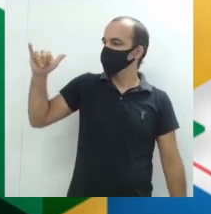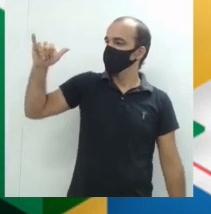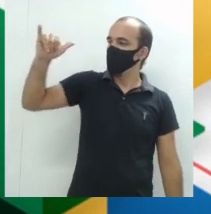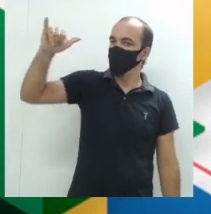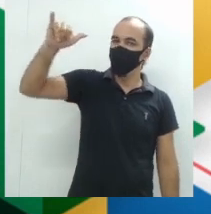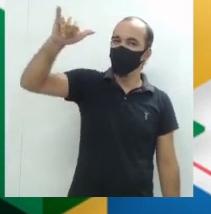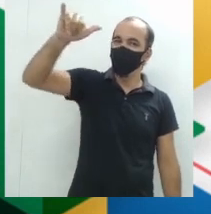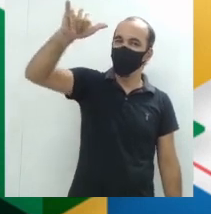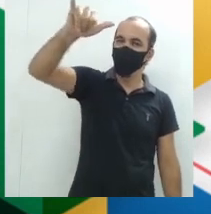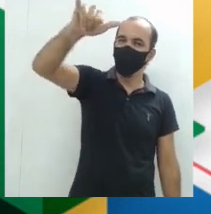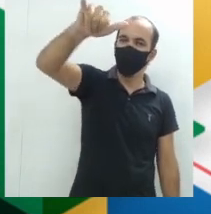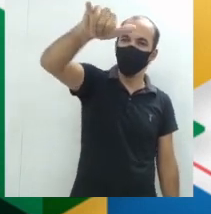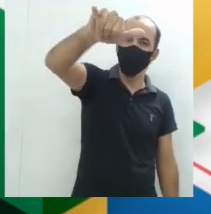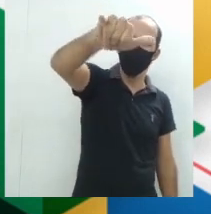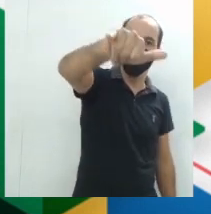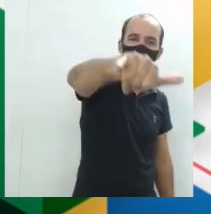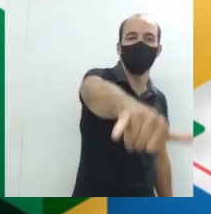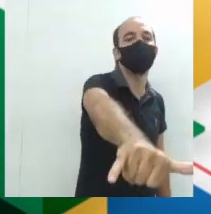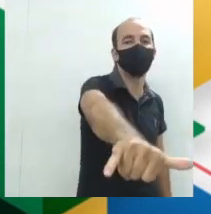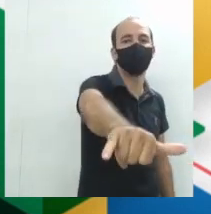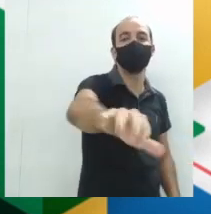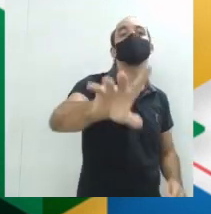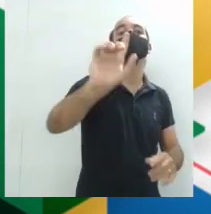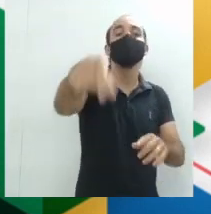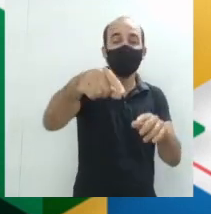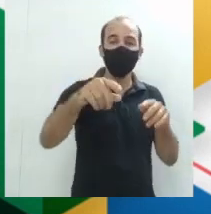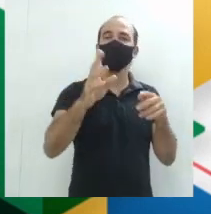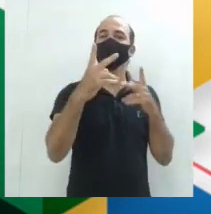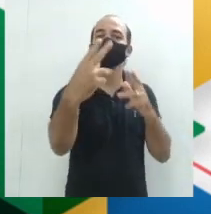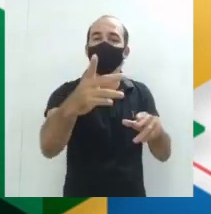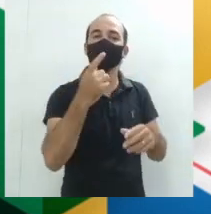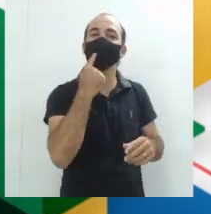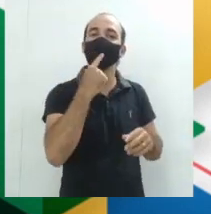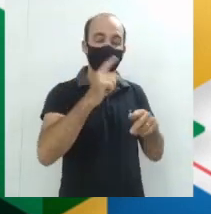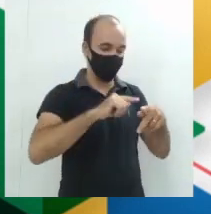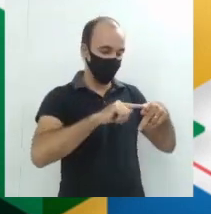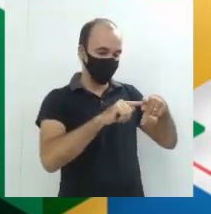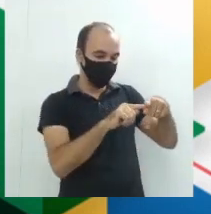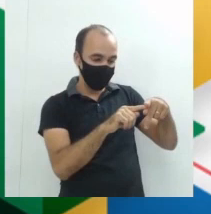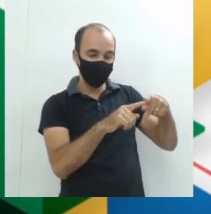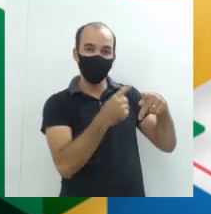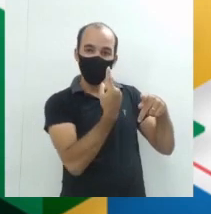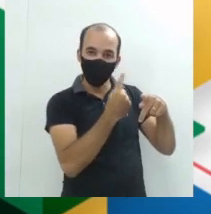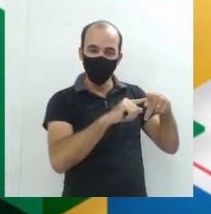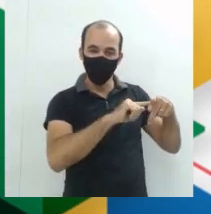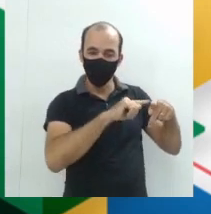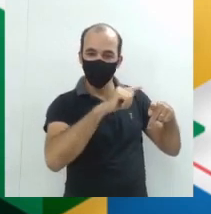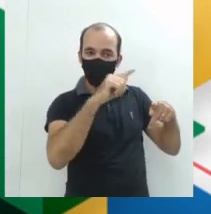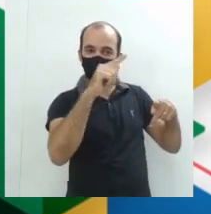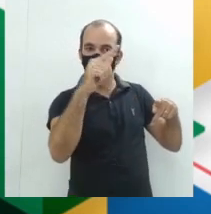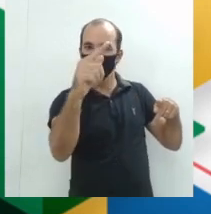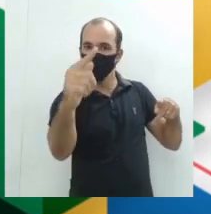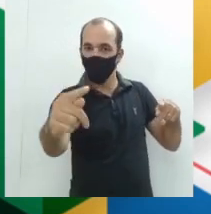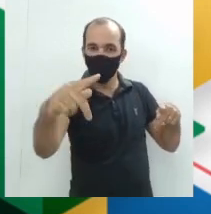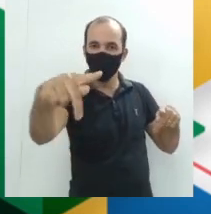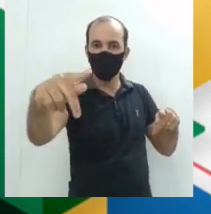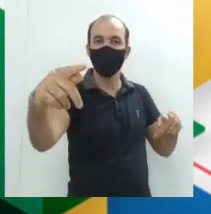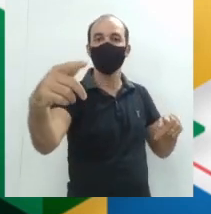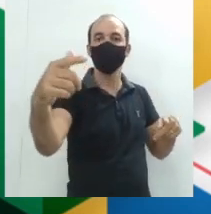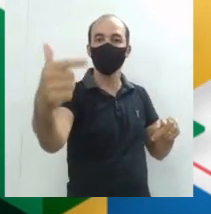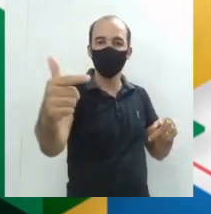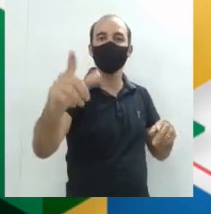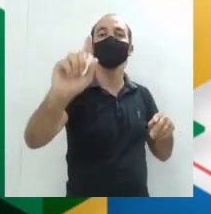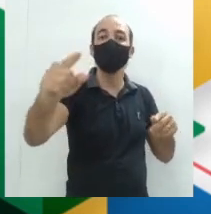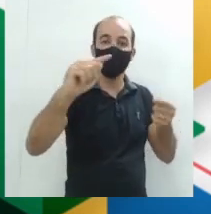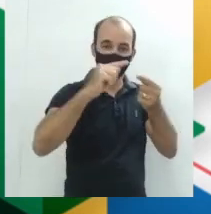velocidade ser maior, ele segue distâncias o quê? vetoriais. Ele pega a menor